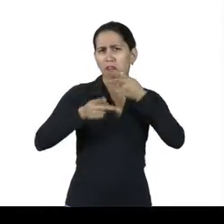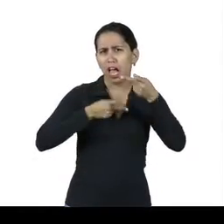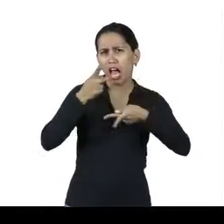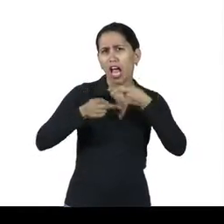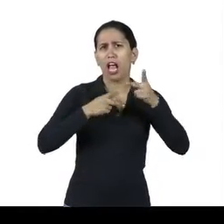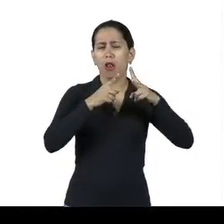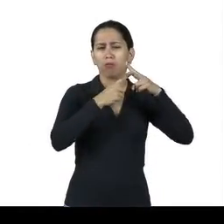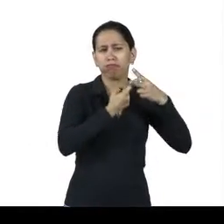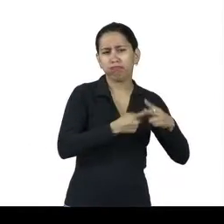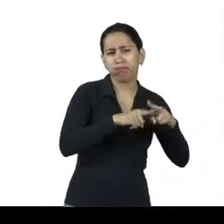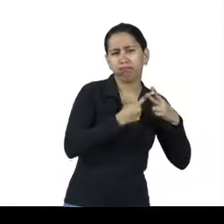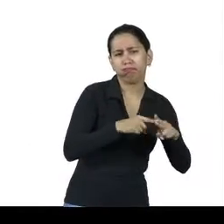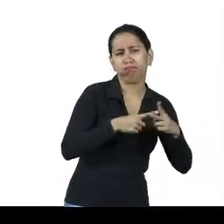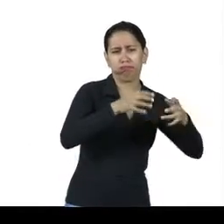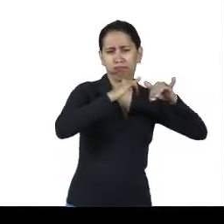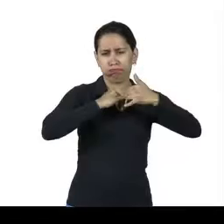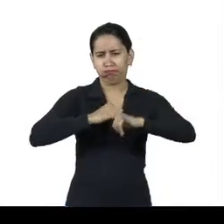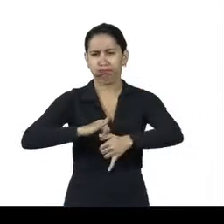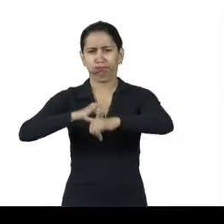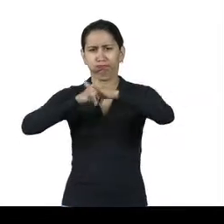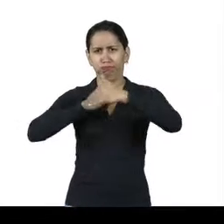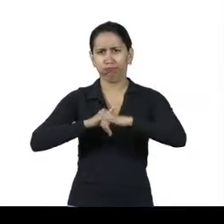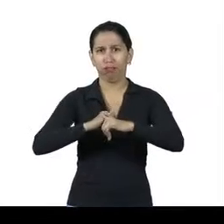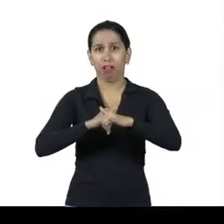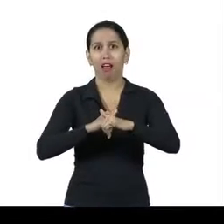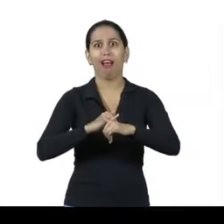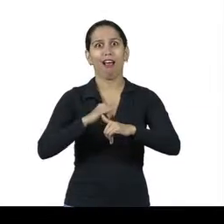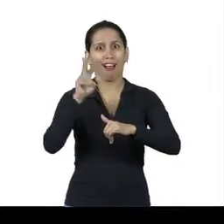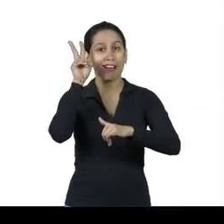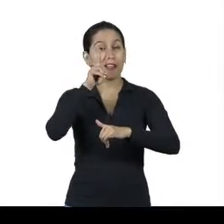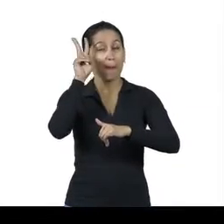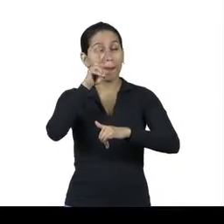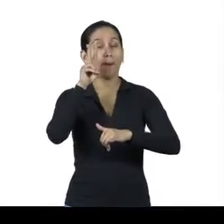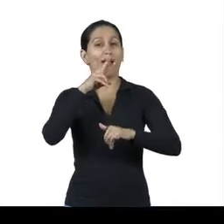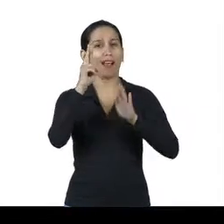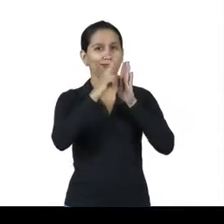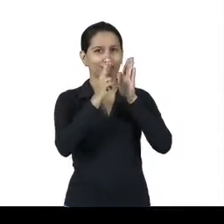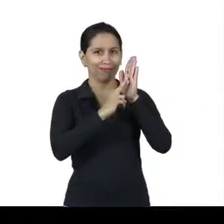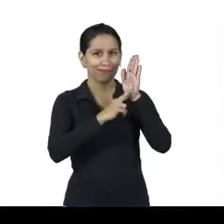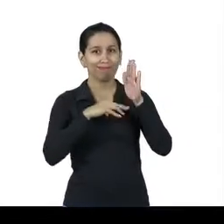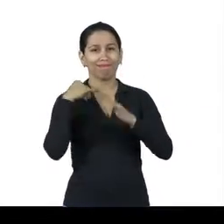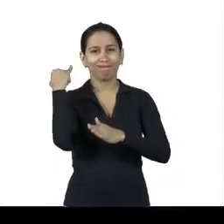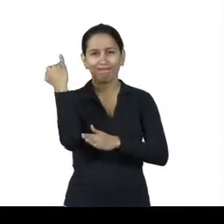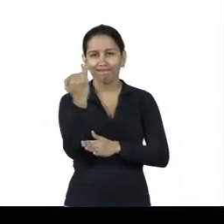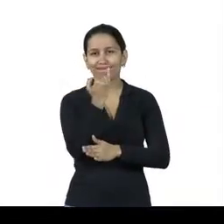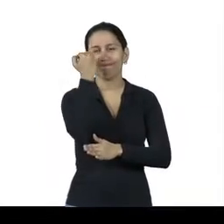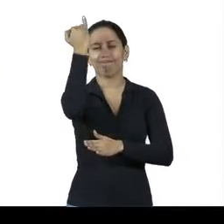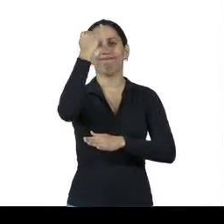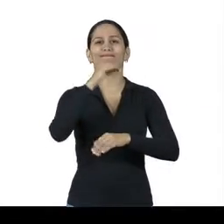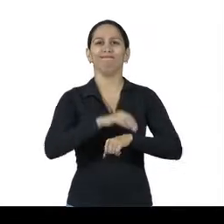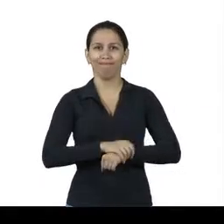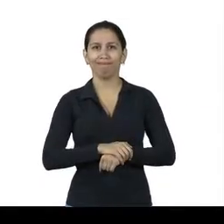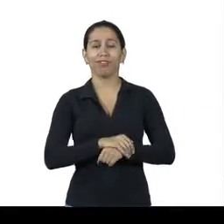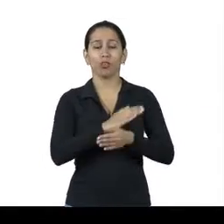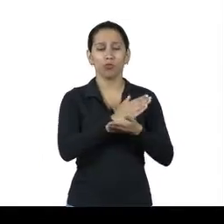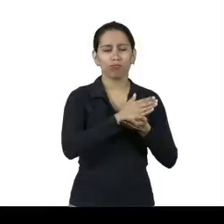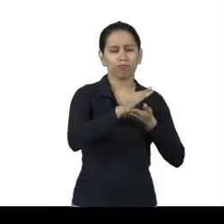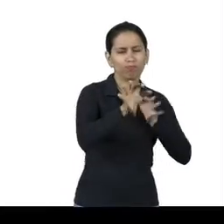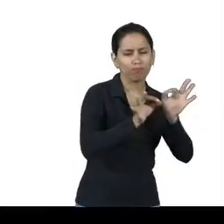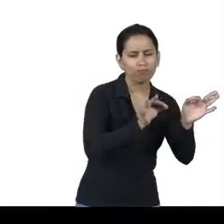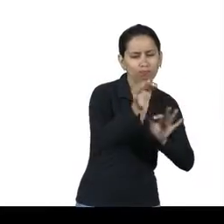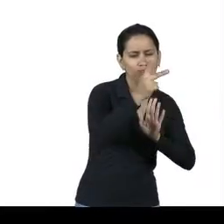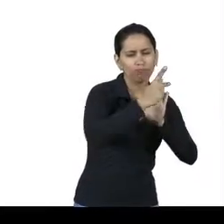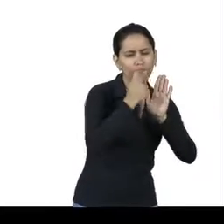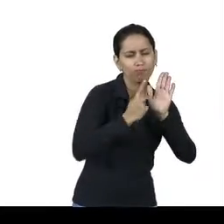é importante lembrar que as medidas de proteção devem ser definidas desde a fase do projeto até a utilização e o